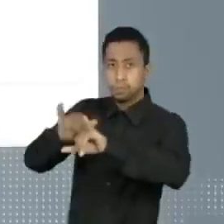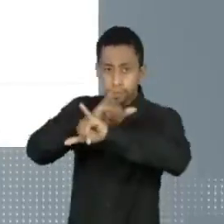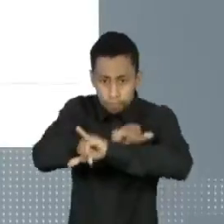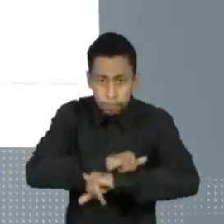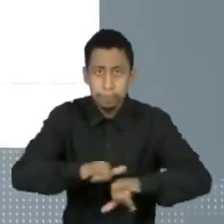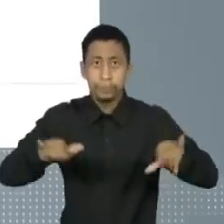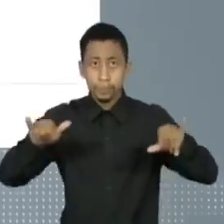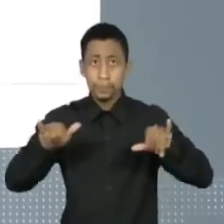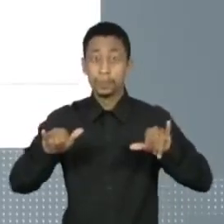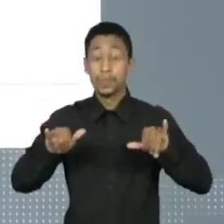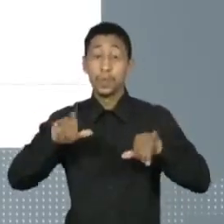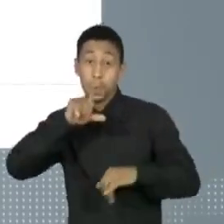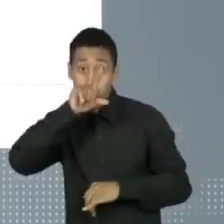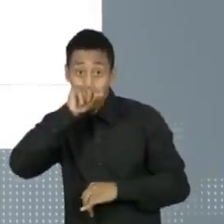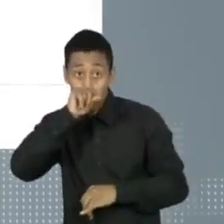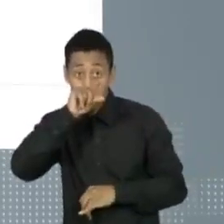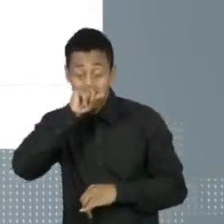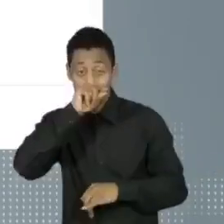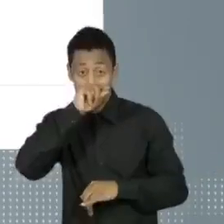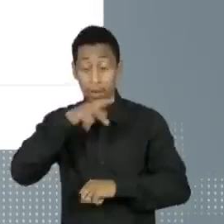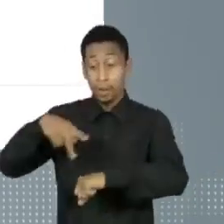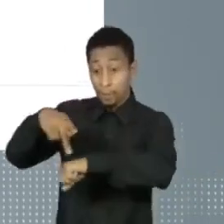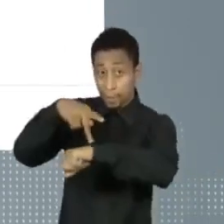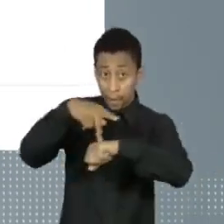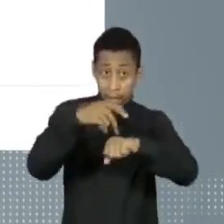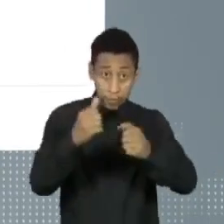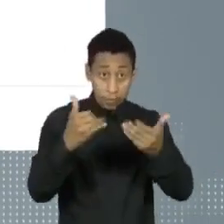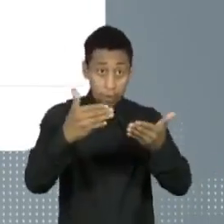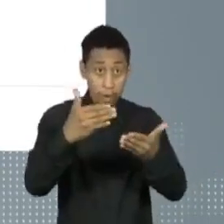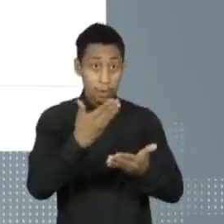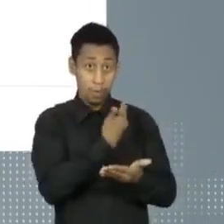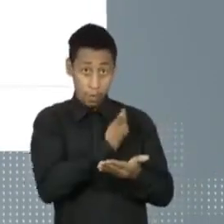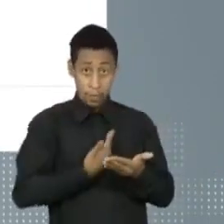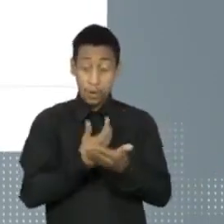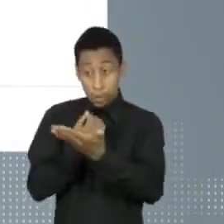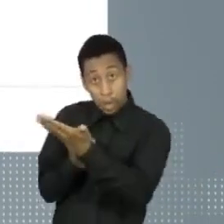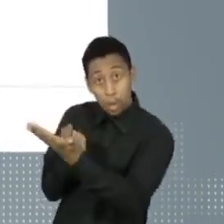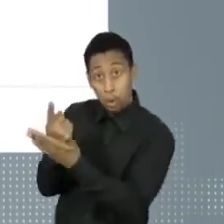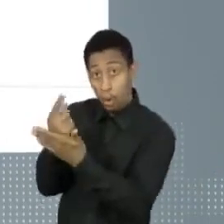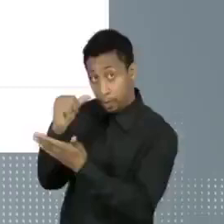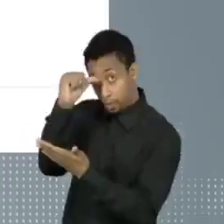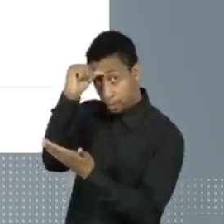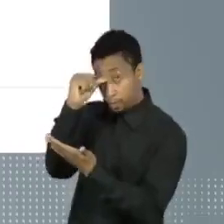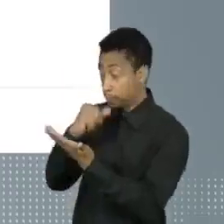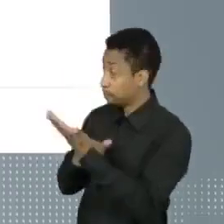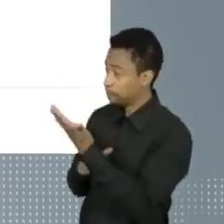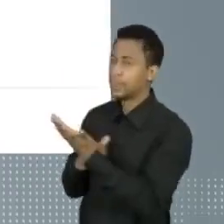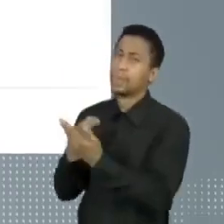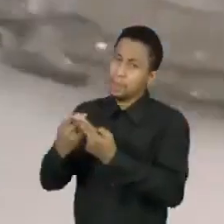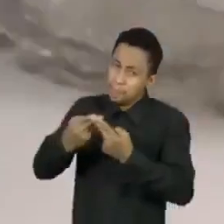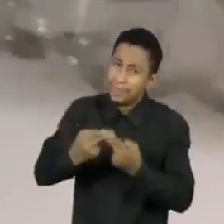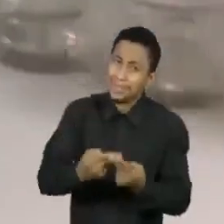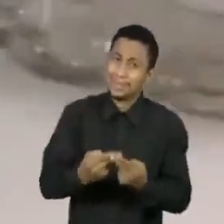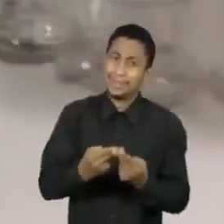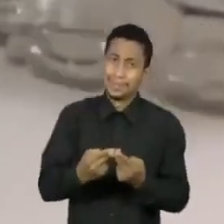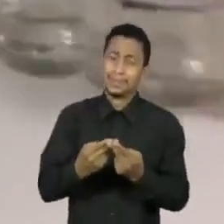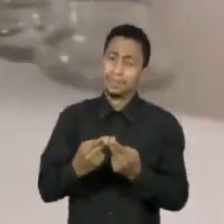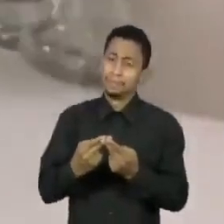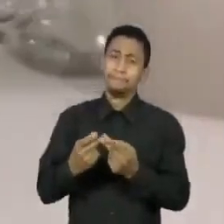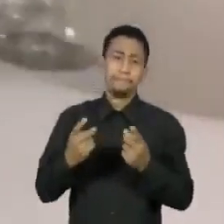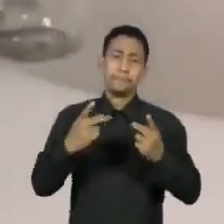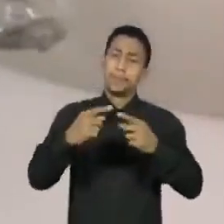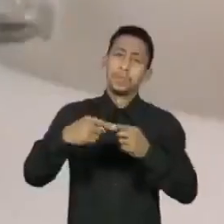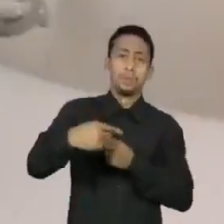anunciar pelo Twitter aos países e governos que importam vacinas da Covishield que sejam pacientes e diz que